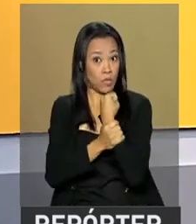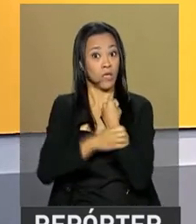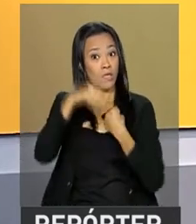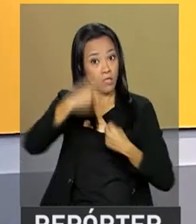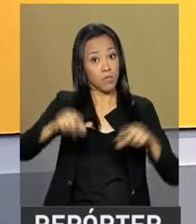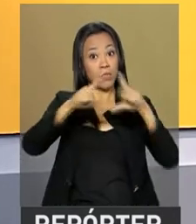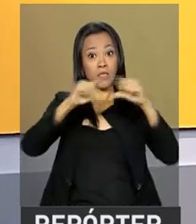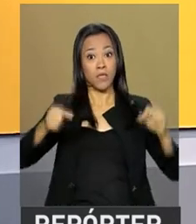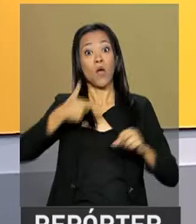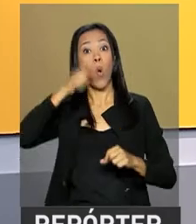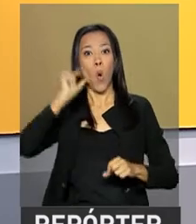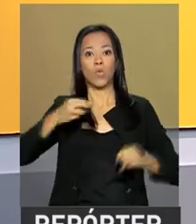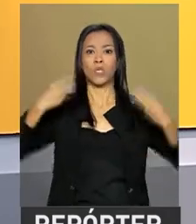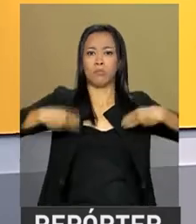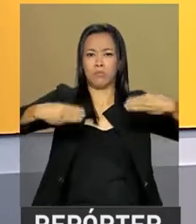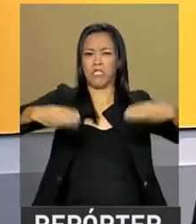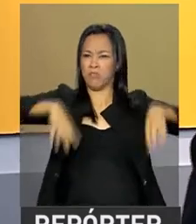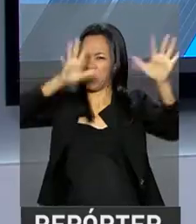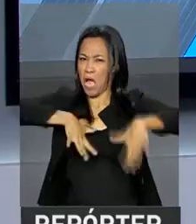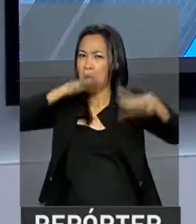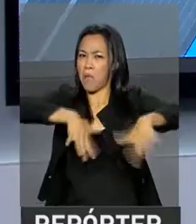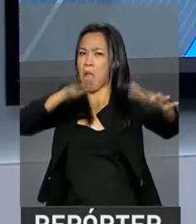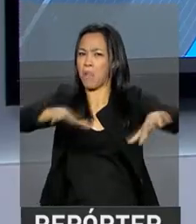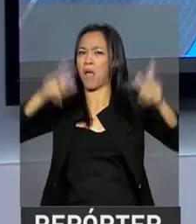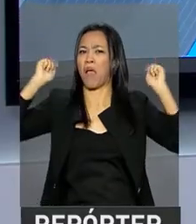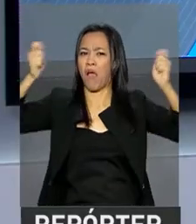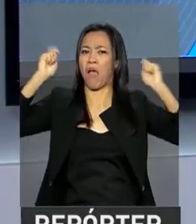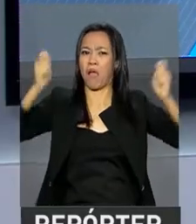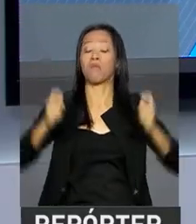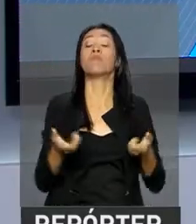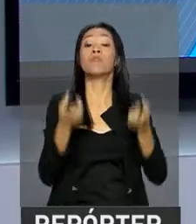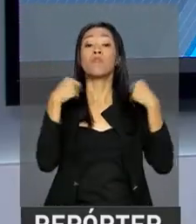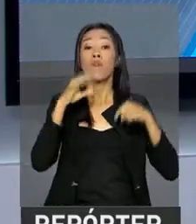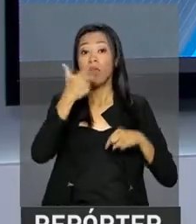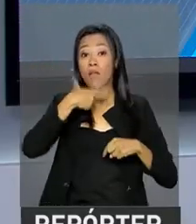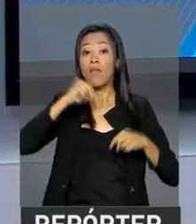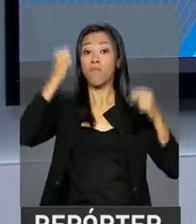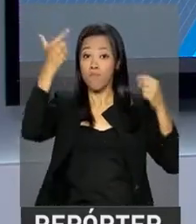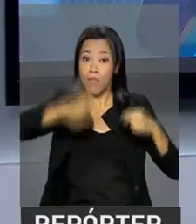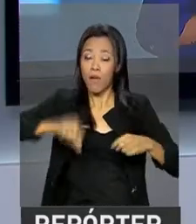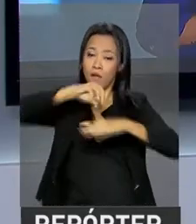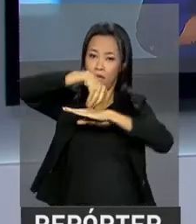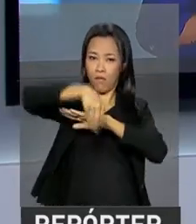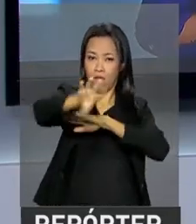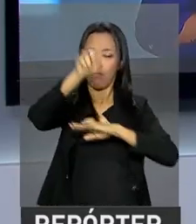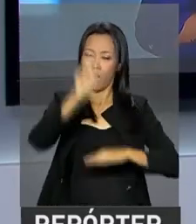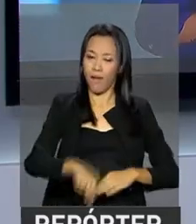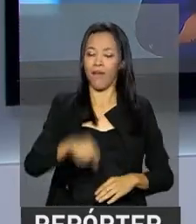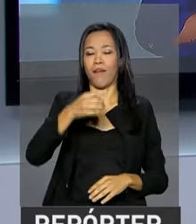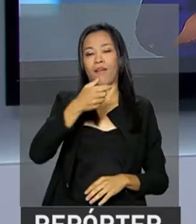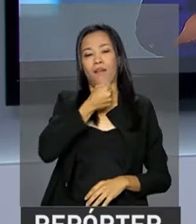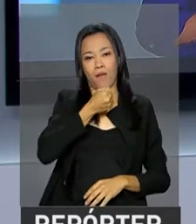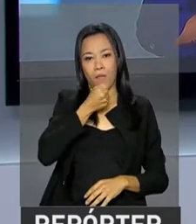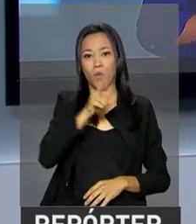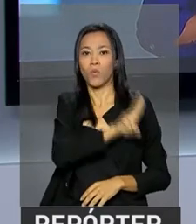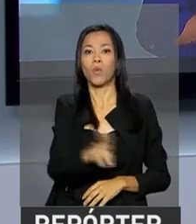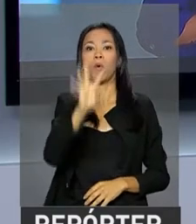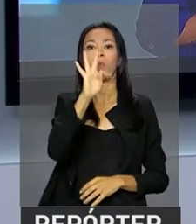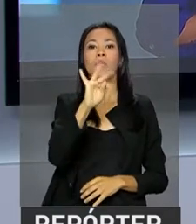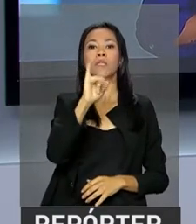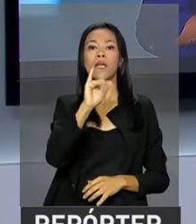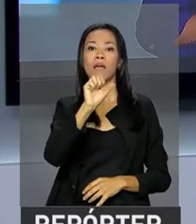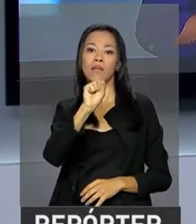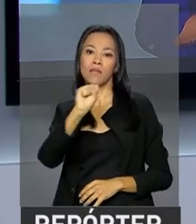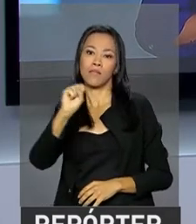na esplanada dos ministérios. Quem tem as informações para a gente é a repórter Thaisa Dias, direto do Palácio do